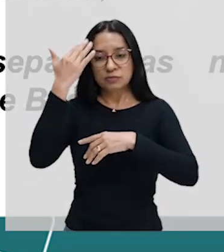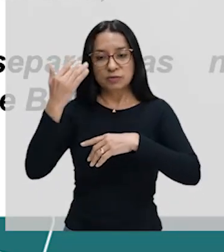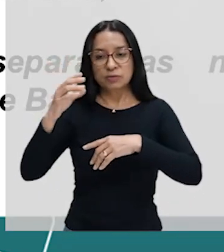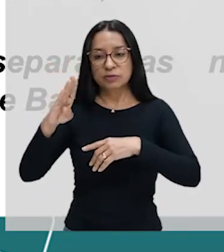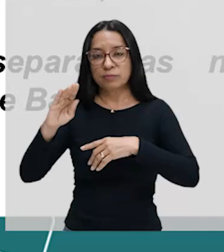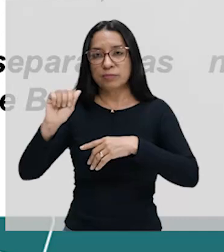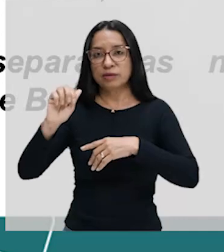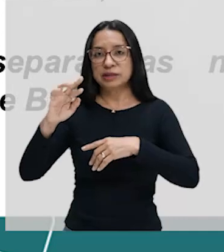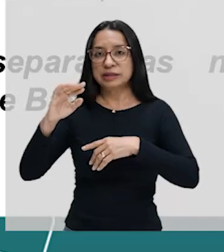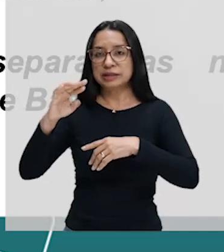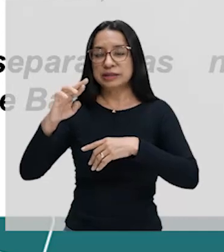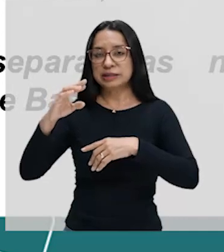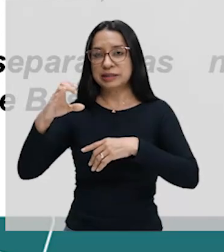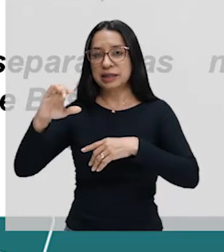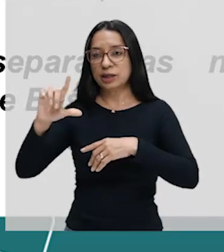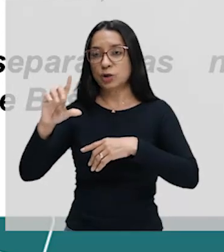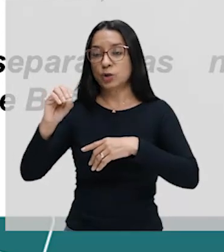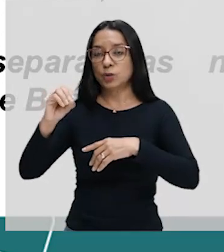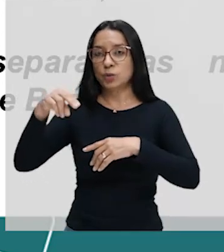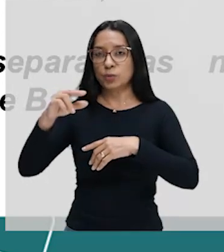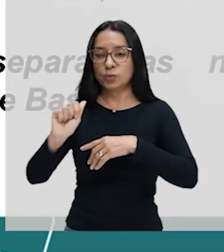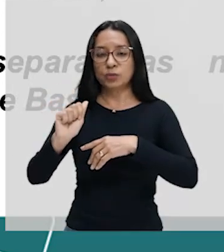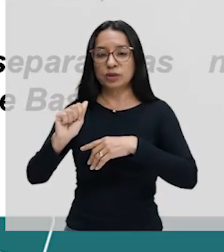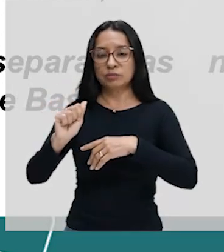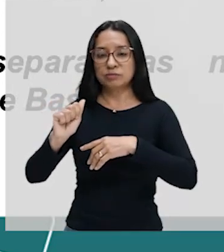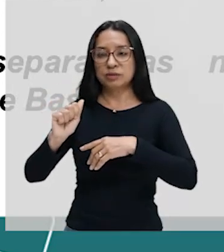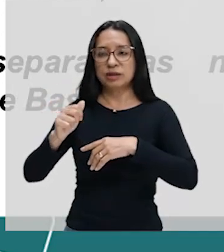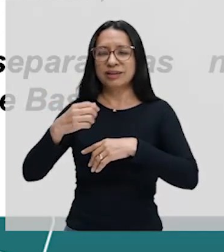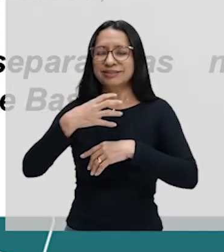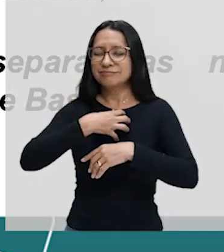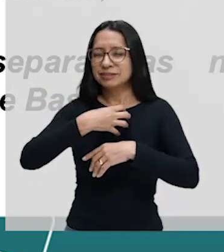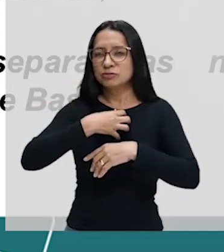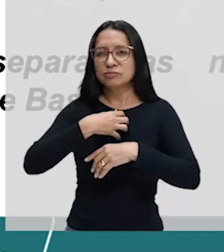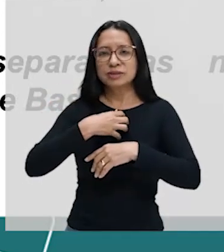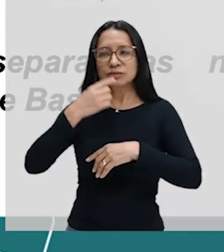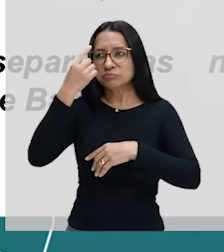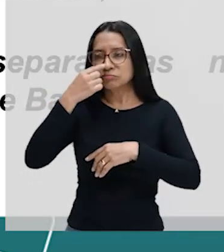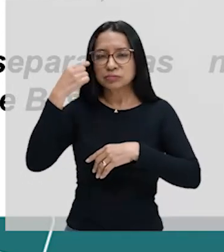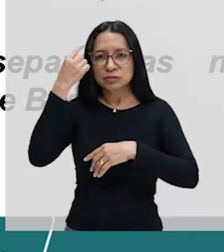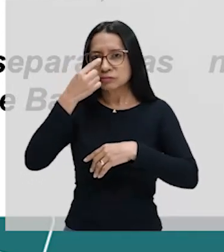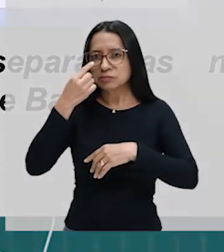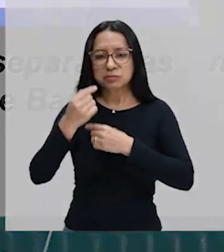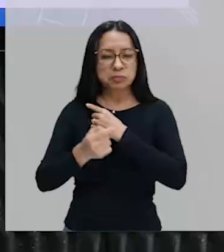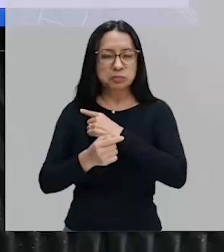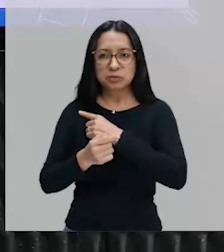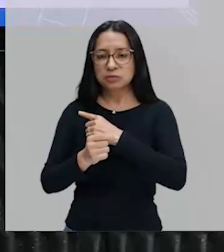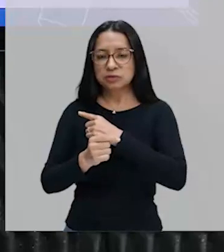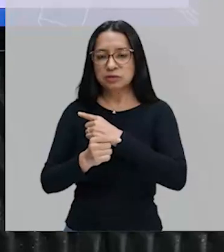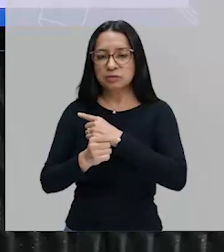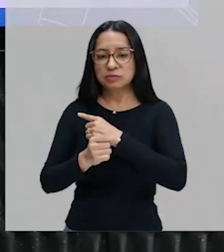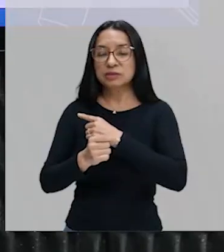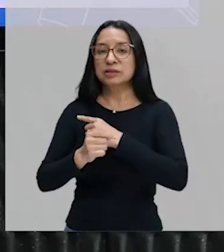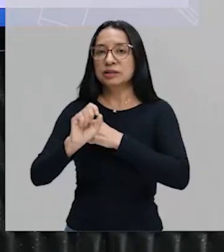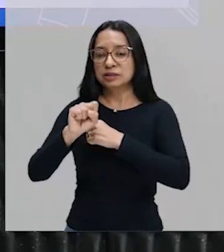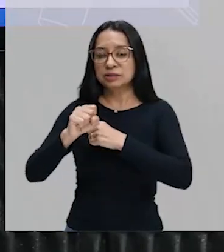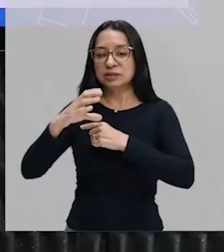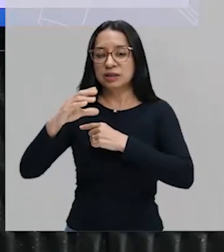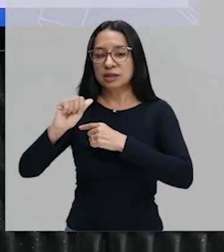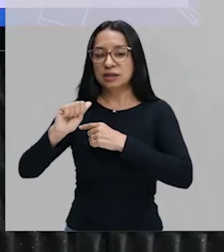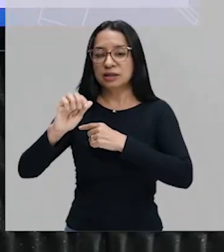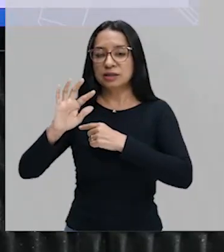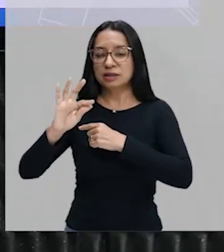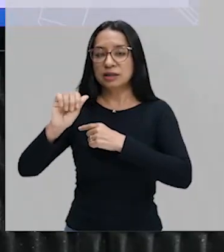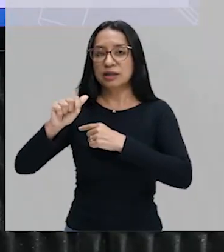um sentimento de, principalmente de que não, nós não somos espanhóis, nós somos catalães. Tá certo? E existe um movimento muito forte